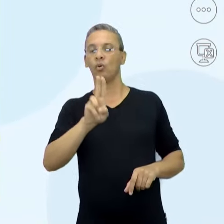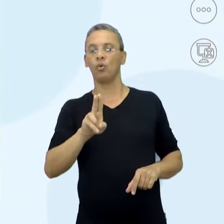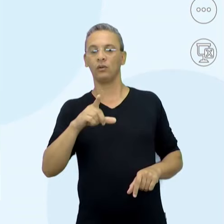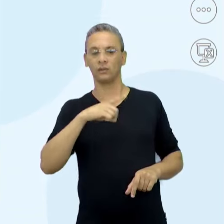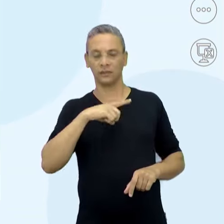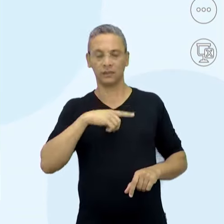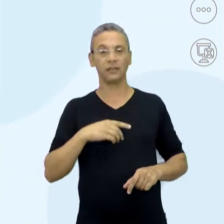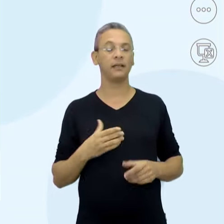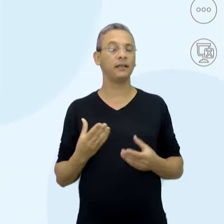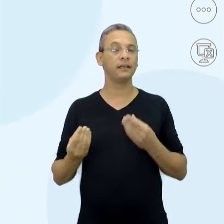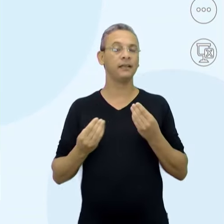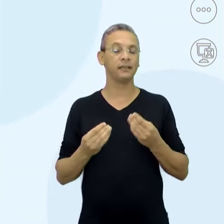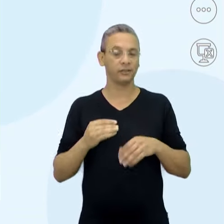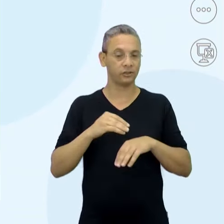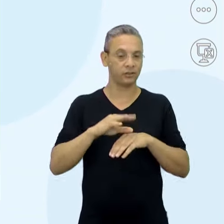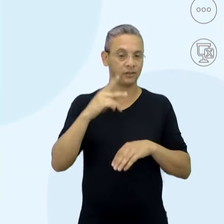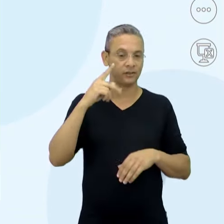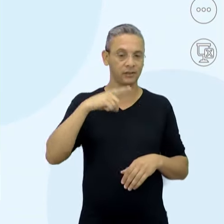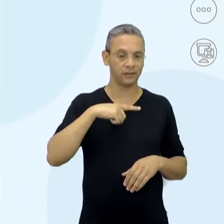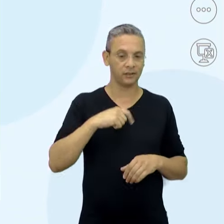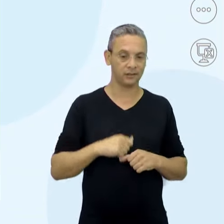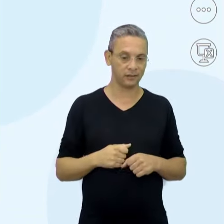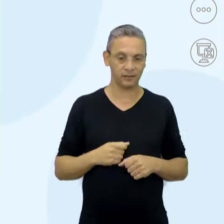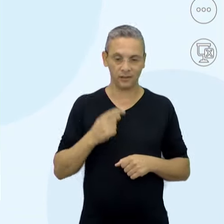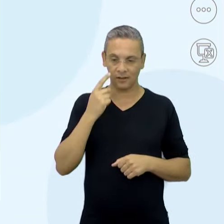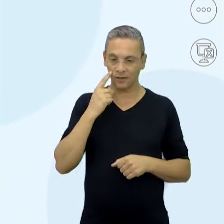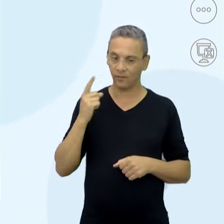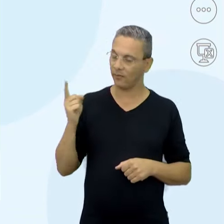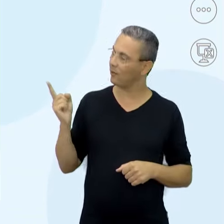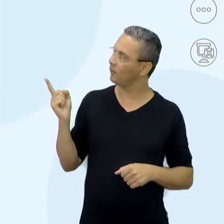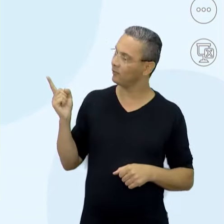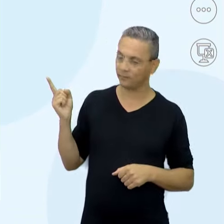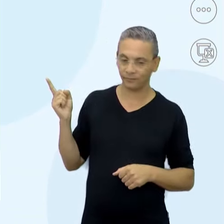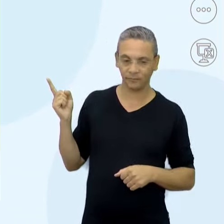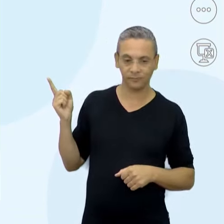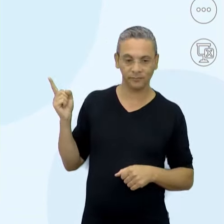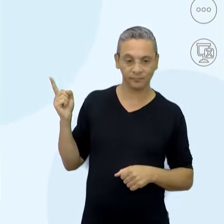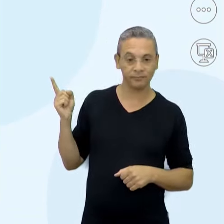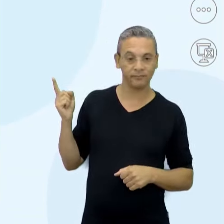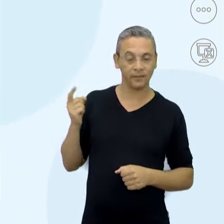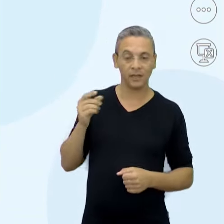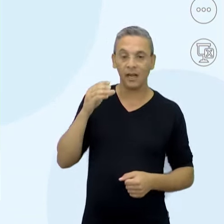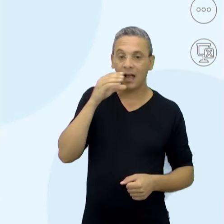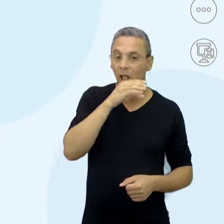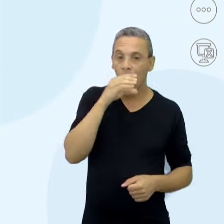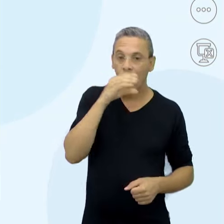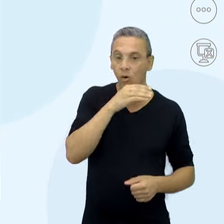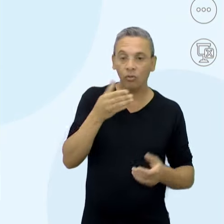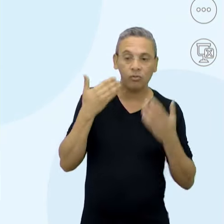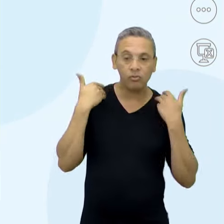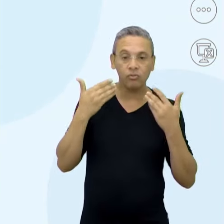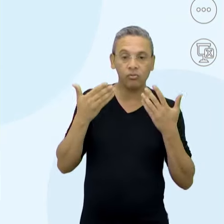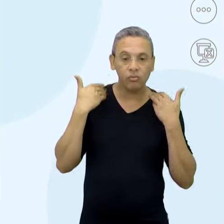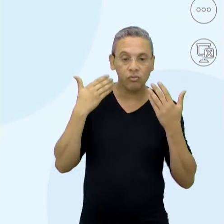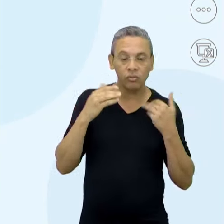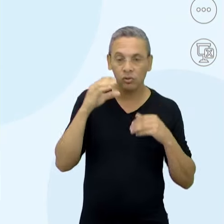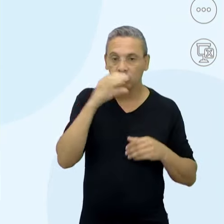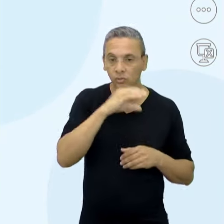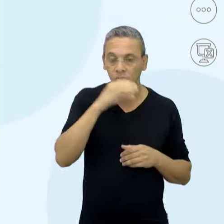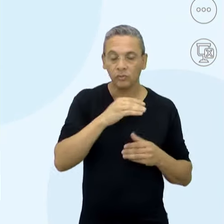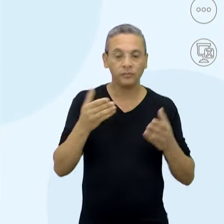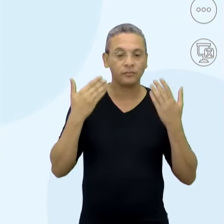aquela dica para você básica, ó. Aqui, você está vendo o que está acontecendo aqui? Ó? O que é? Calor, né?